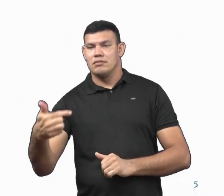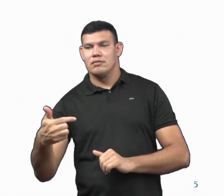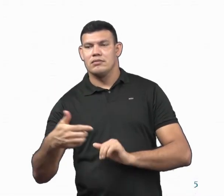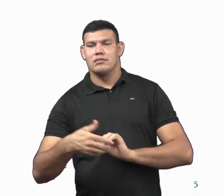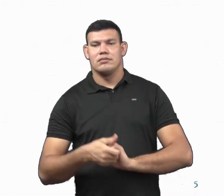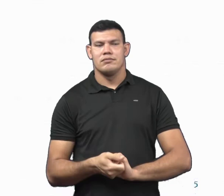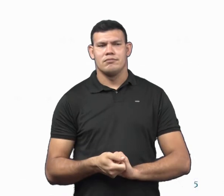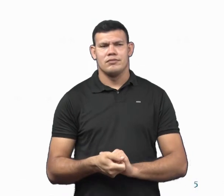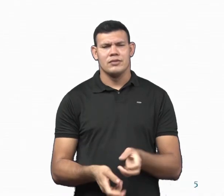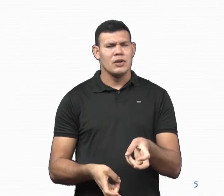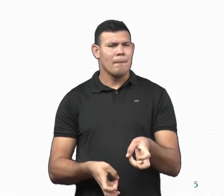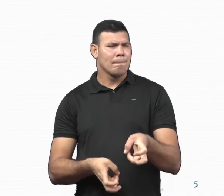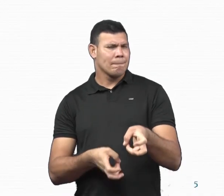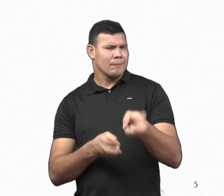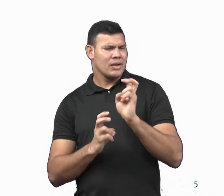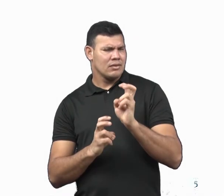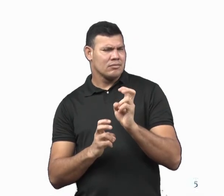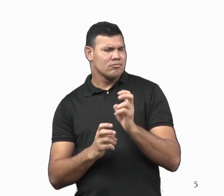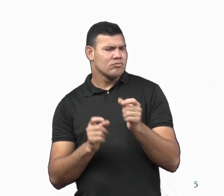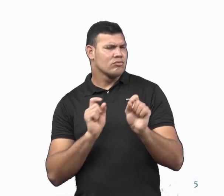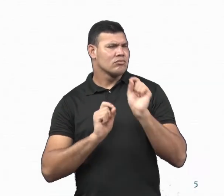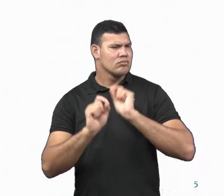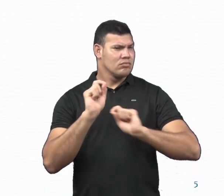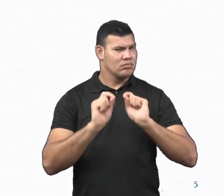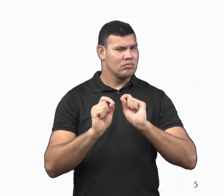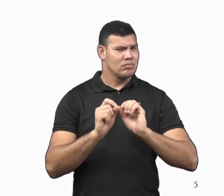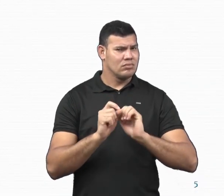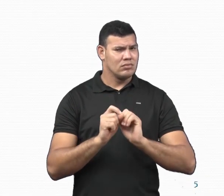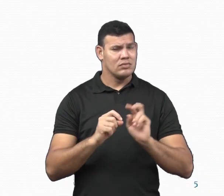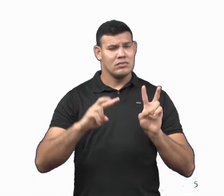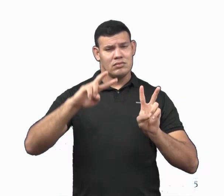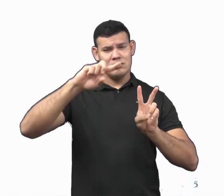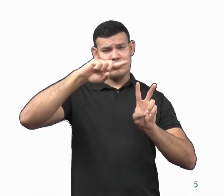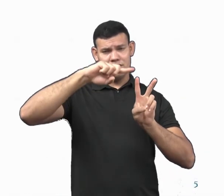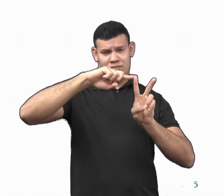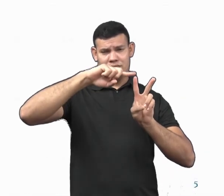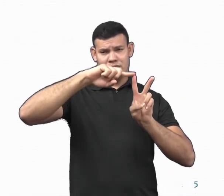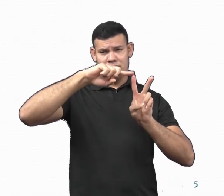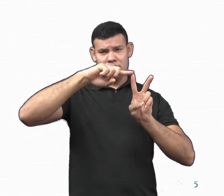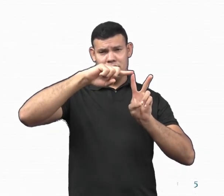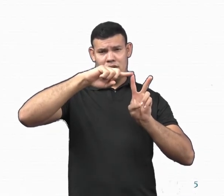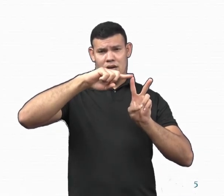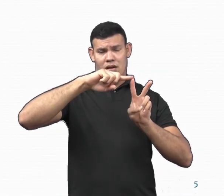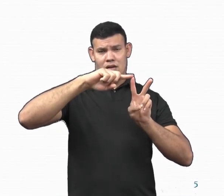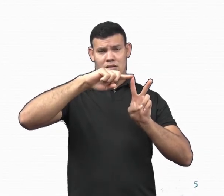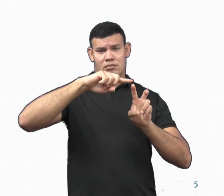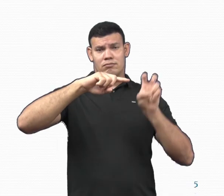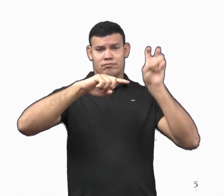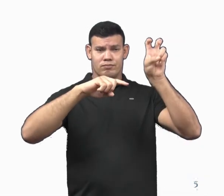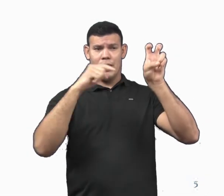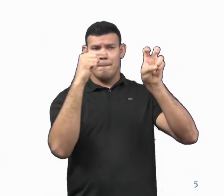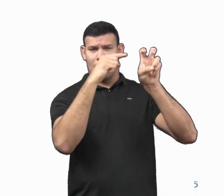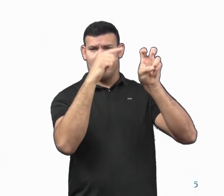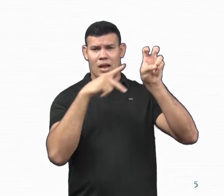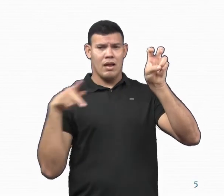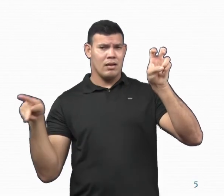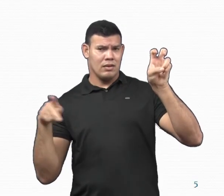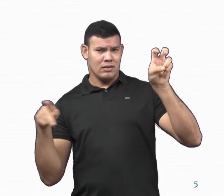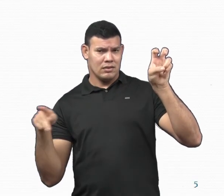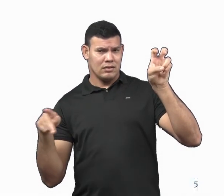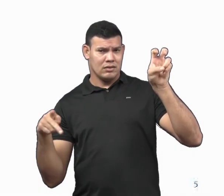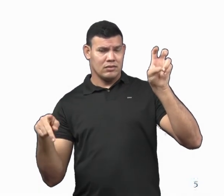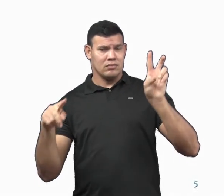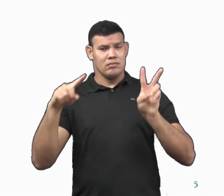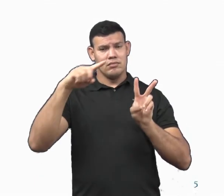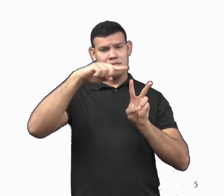32. Percebam que quando o meu índice é um número par e o meu